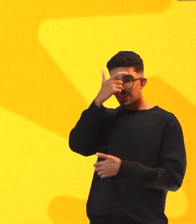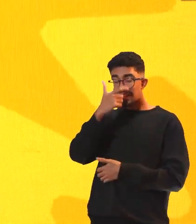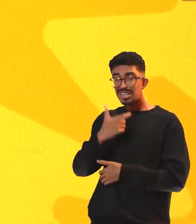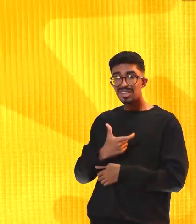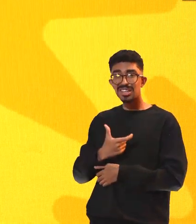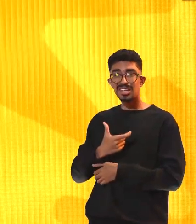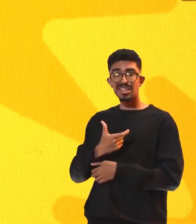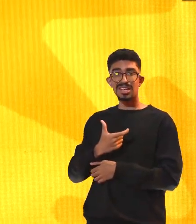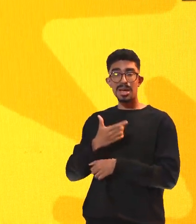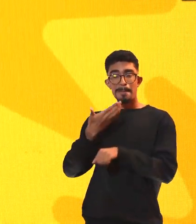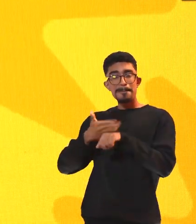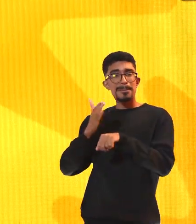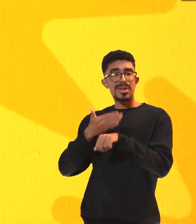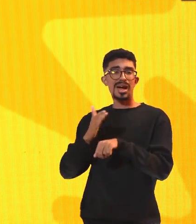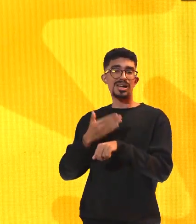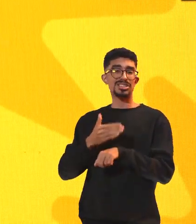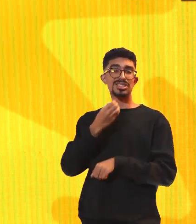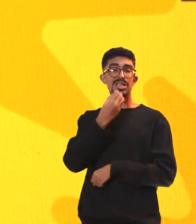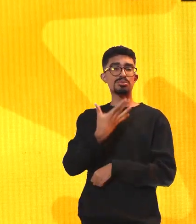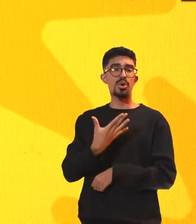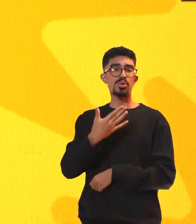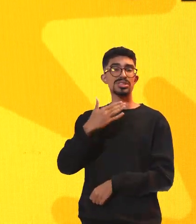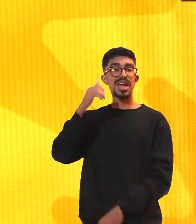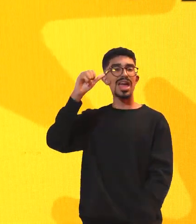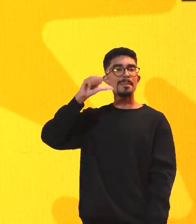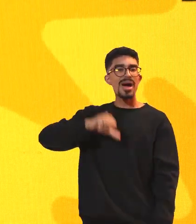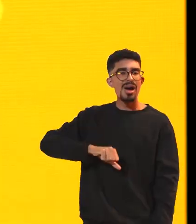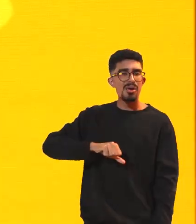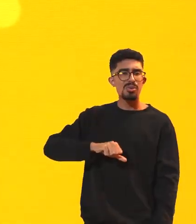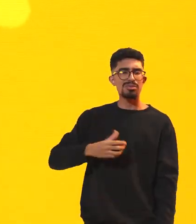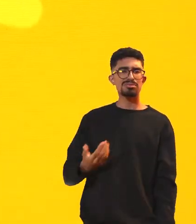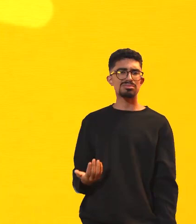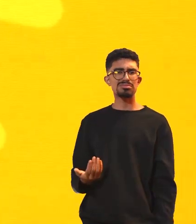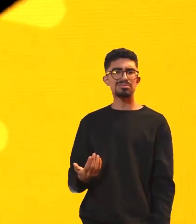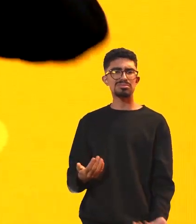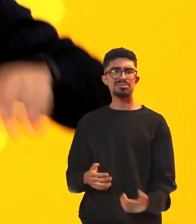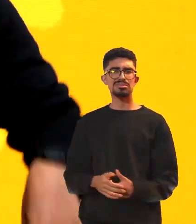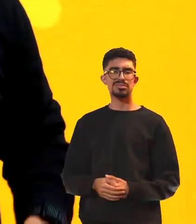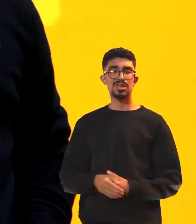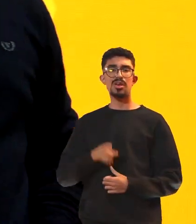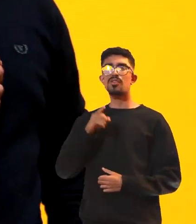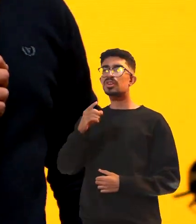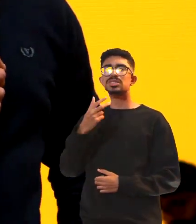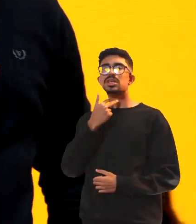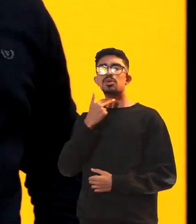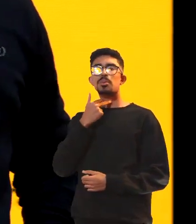Como se Deus fosse um grande estraga-prazeres, sabe? Não pode, não faz, não é.